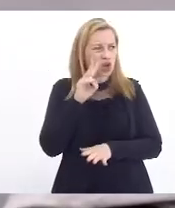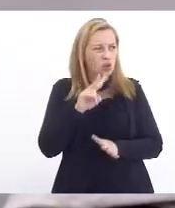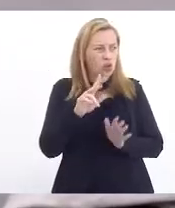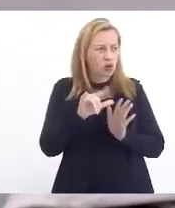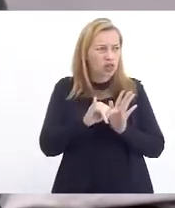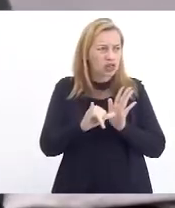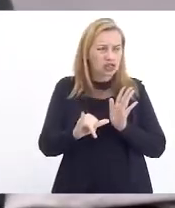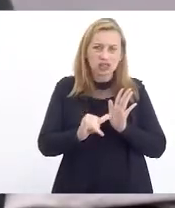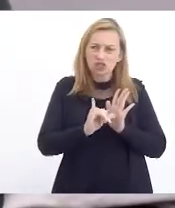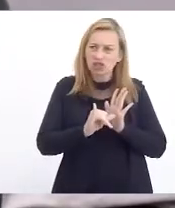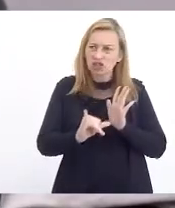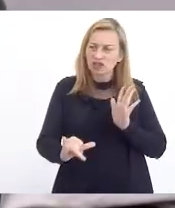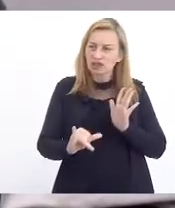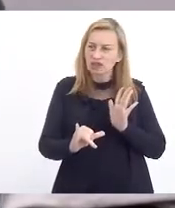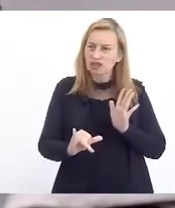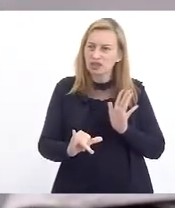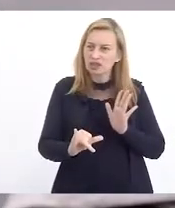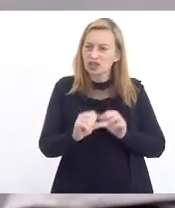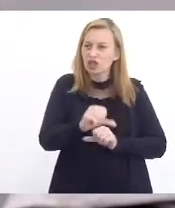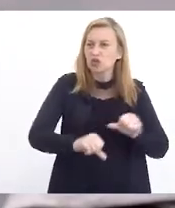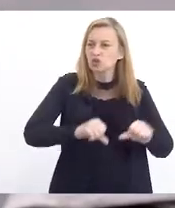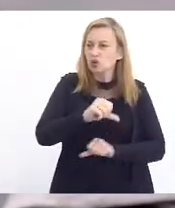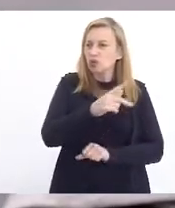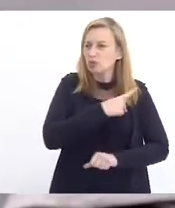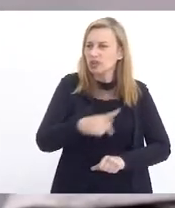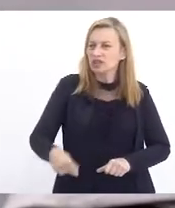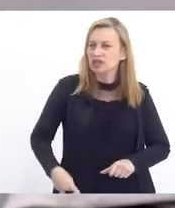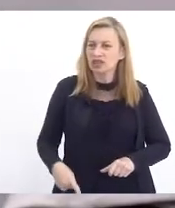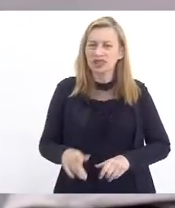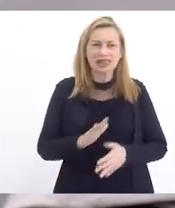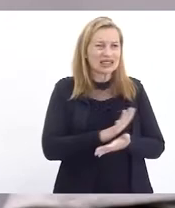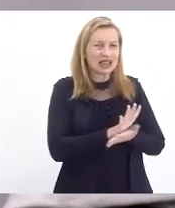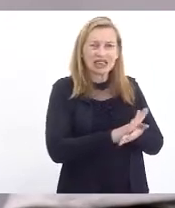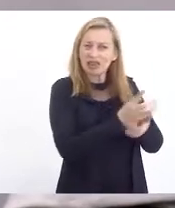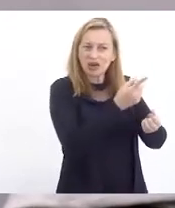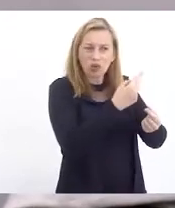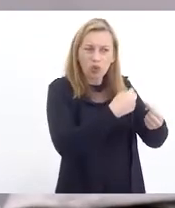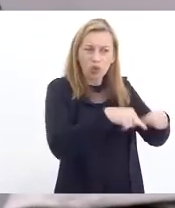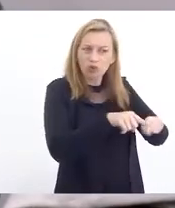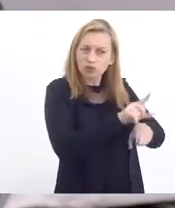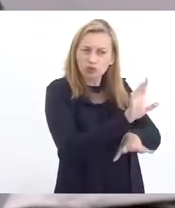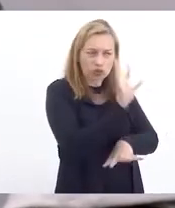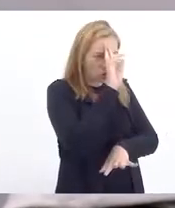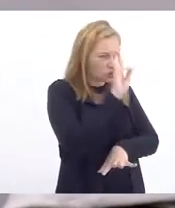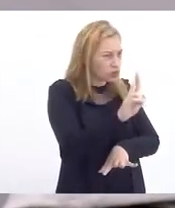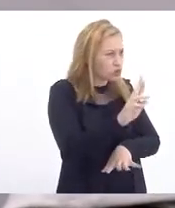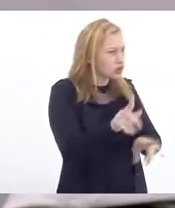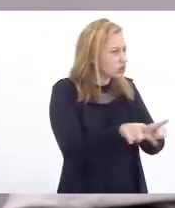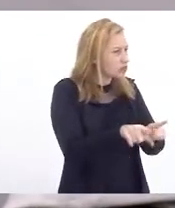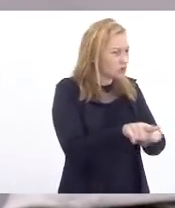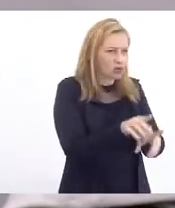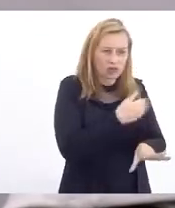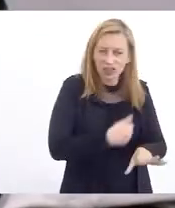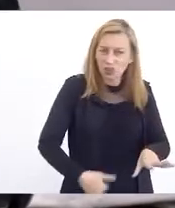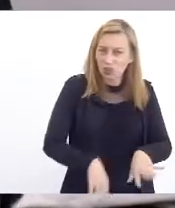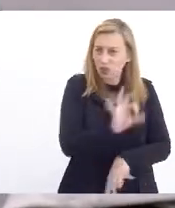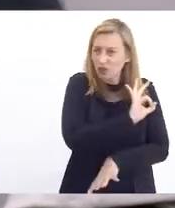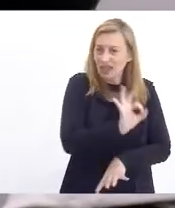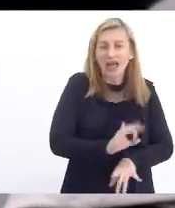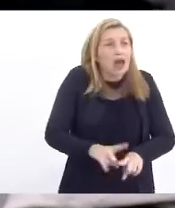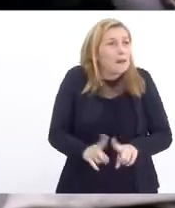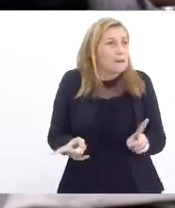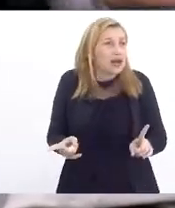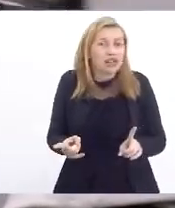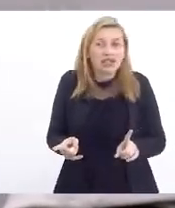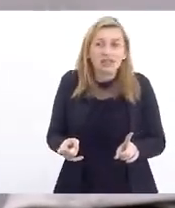decreto do governador, trocou o presidente. Nada contra Vossa Excelência, nem contra o governador fazer isso. Mas, pô, porque